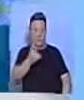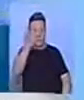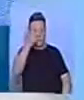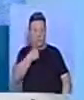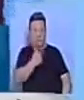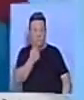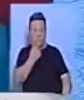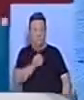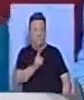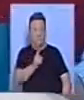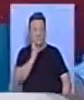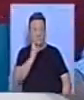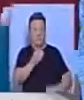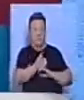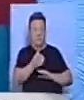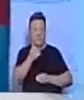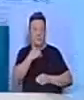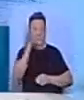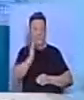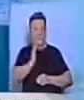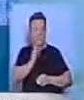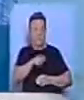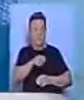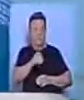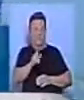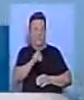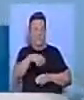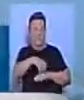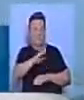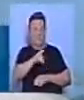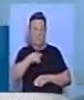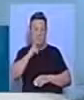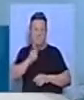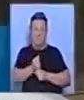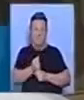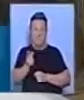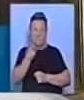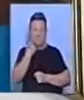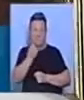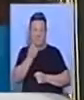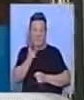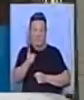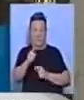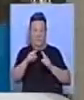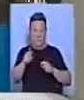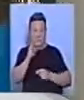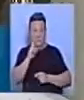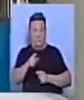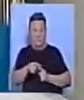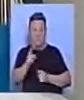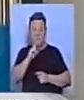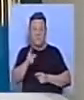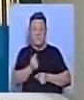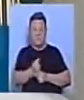precisa de uma companhia não estar no seu palácio e o que eu mandar fazer fez muito bem aqui neste neste quadro porque